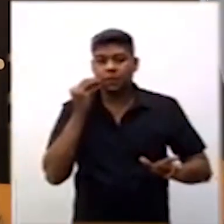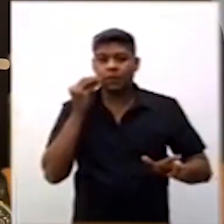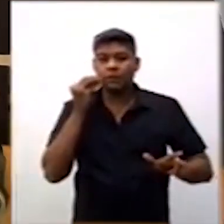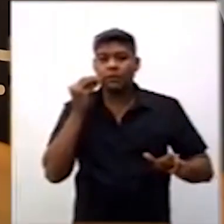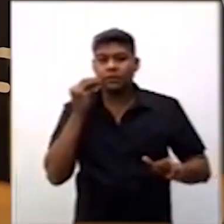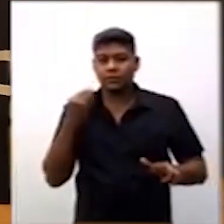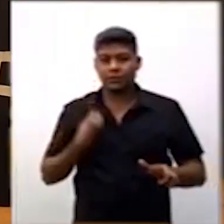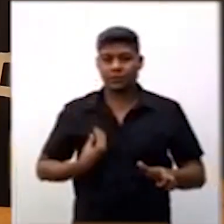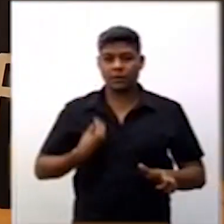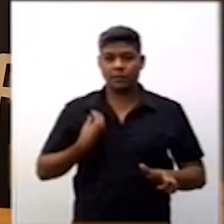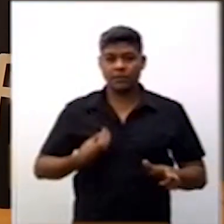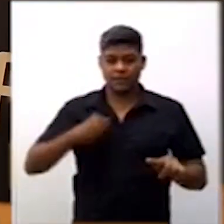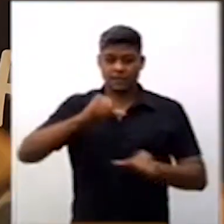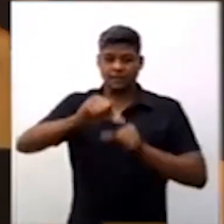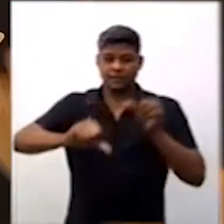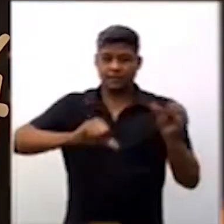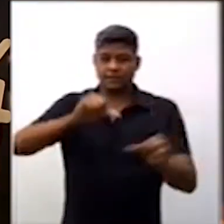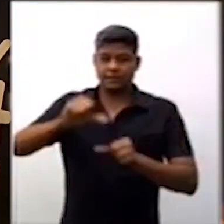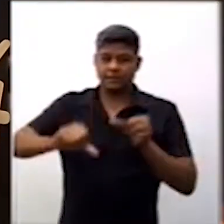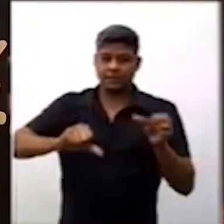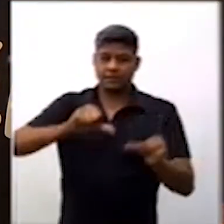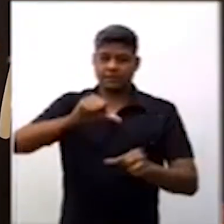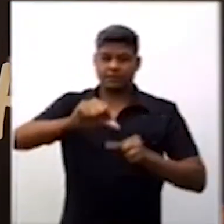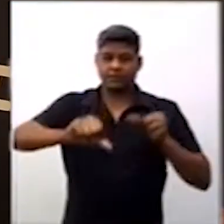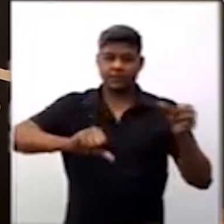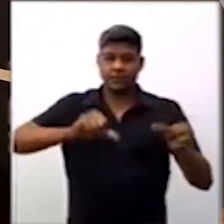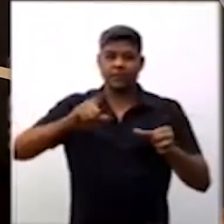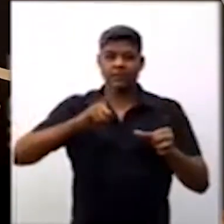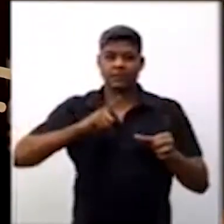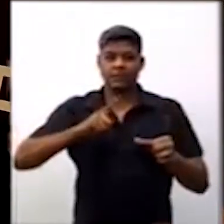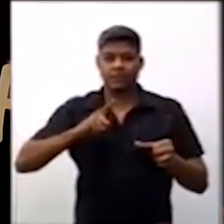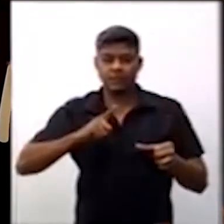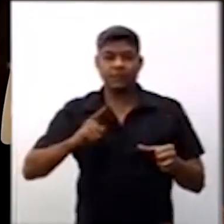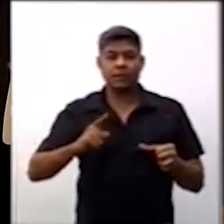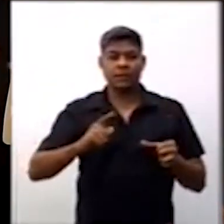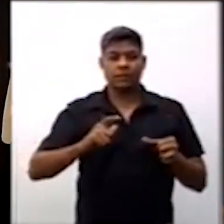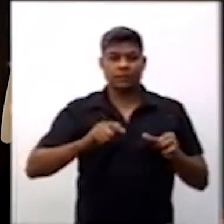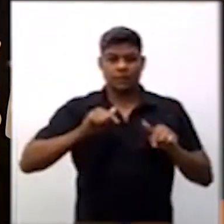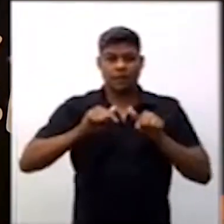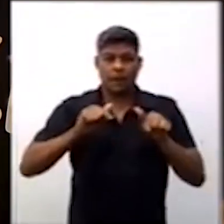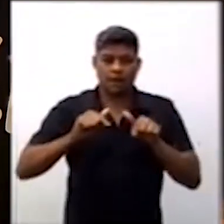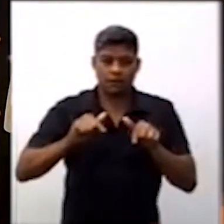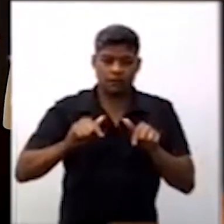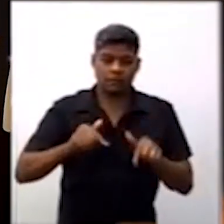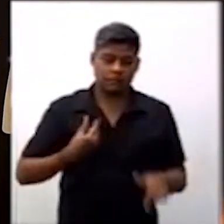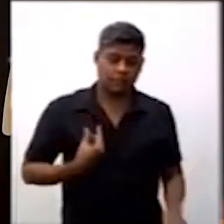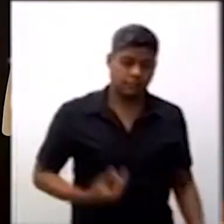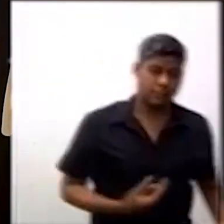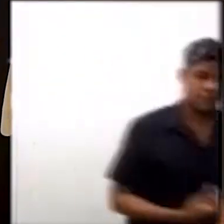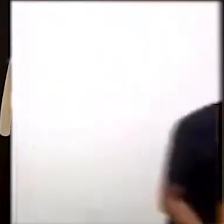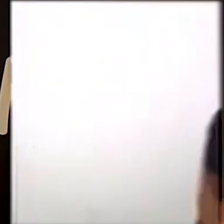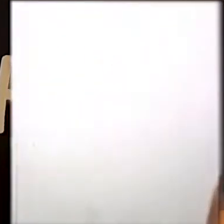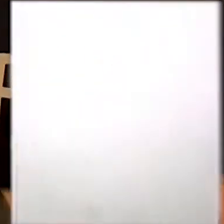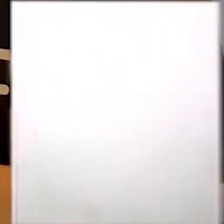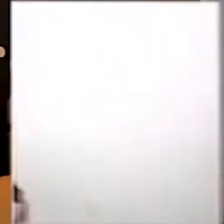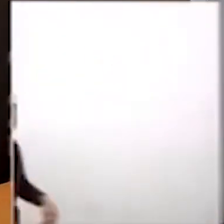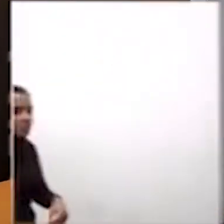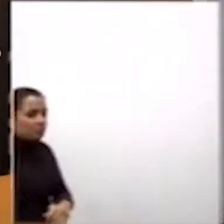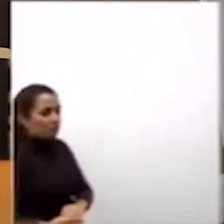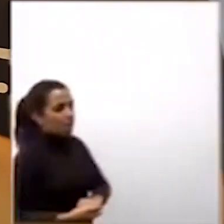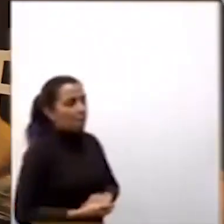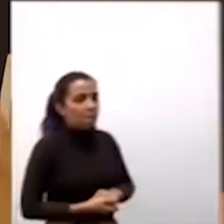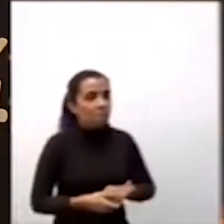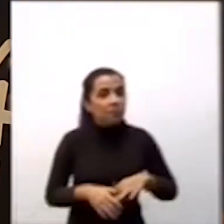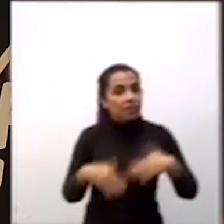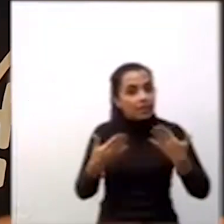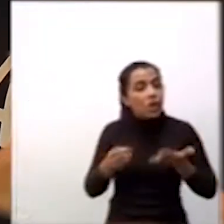na transformação de energia. Toda vez que você tem transformação de energia, você tem trabalho. E obviamente o tempo está envolvido. O tempo